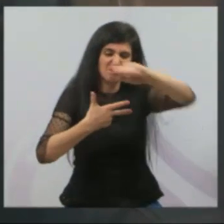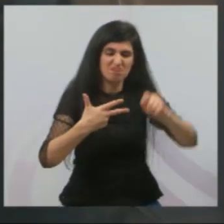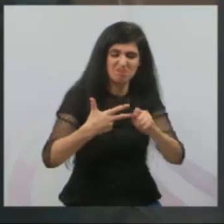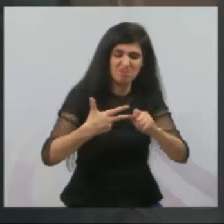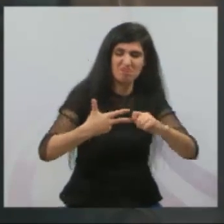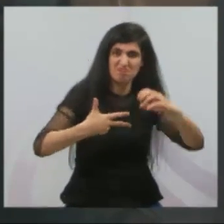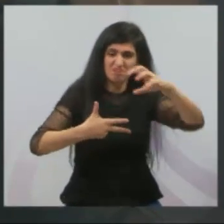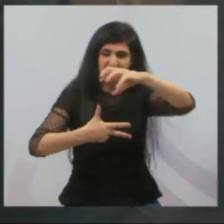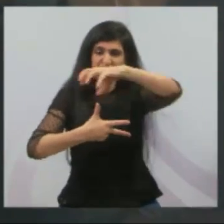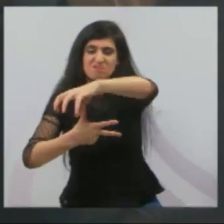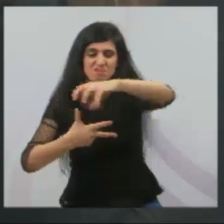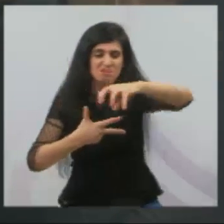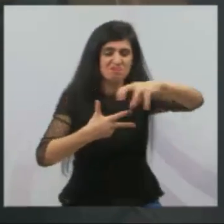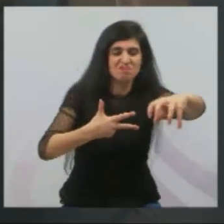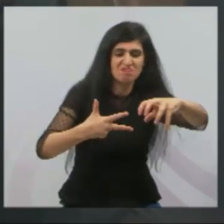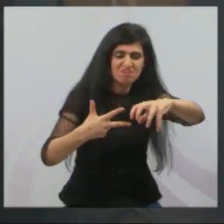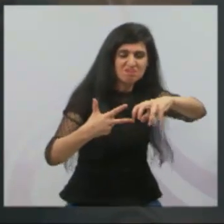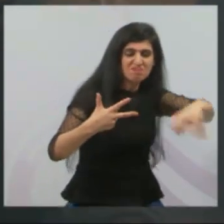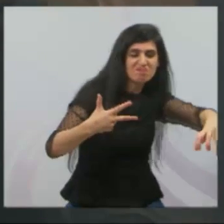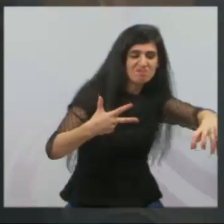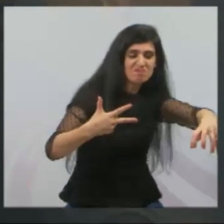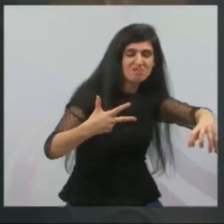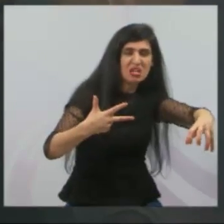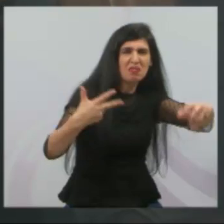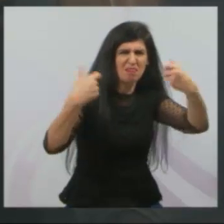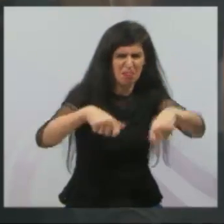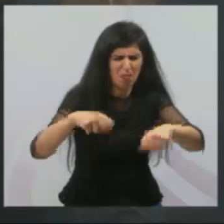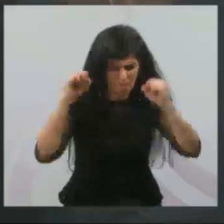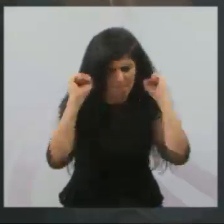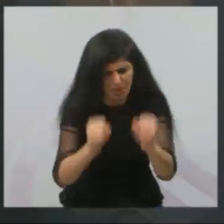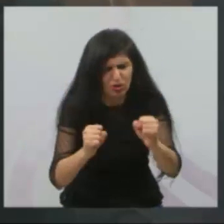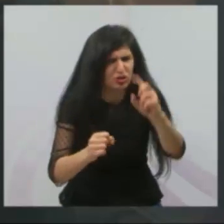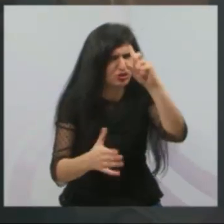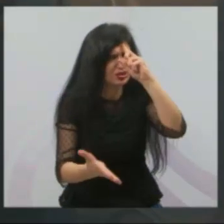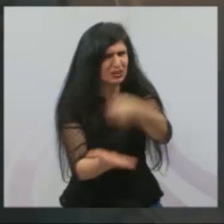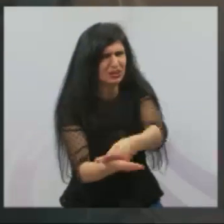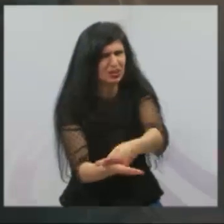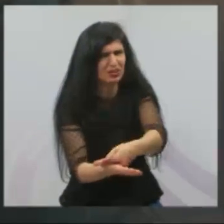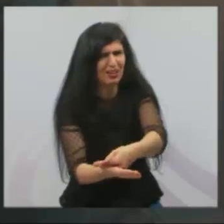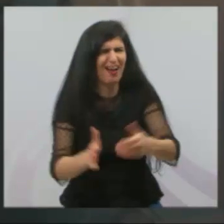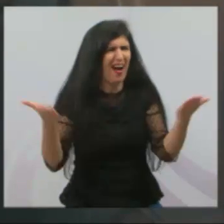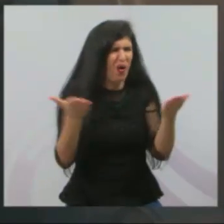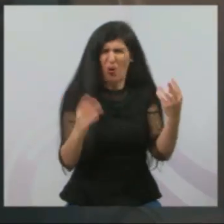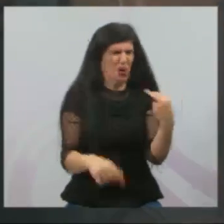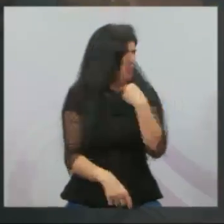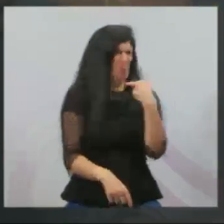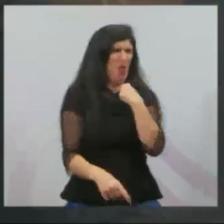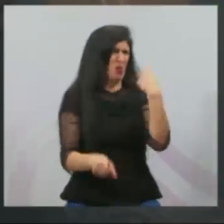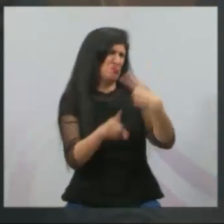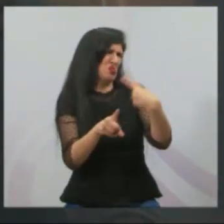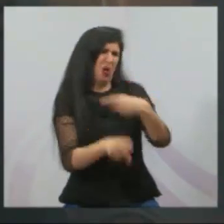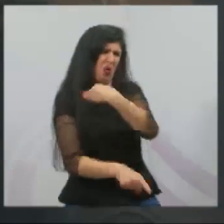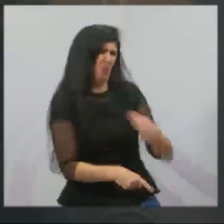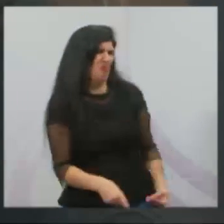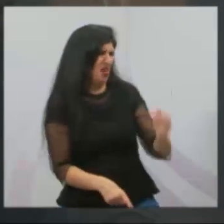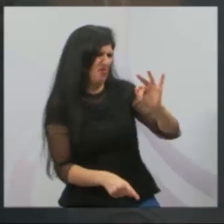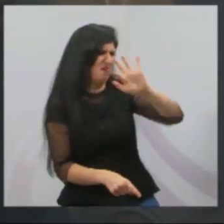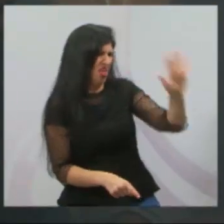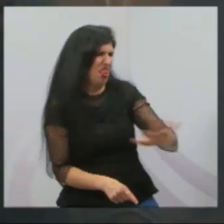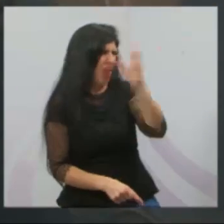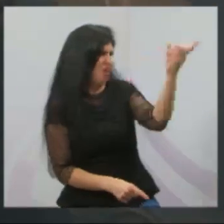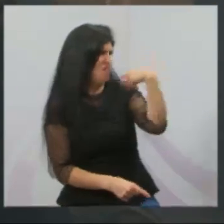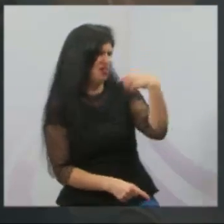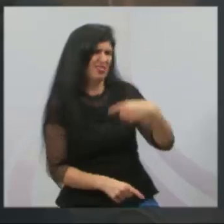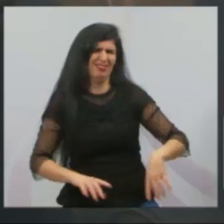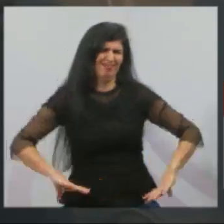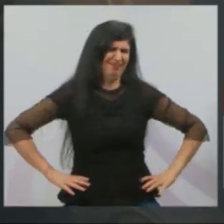entre si? Qual é a independência de um poder legislativo que não pode votar contrariamente a um projeto? Qual é essa independência? Não